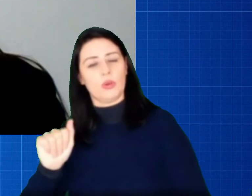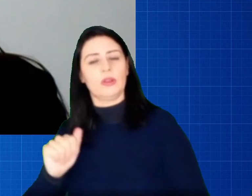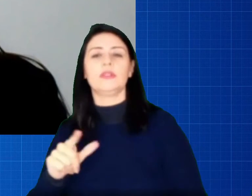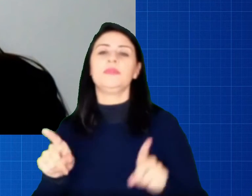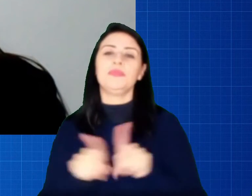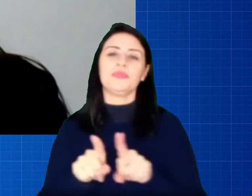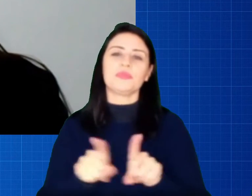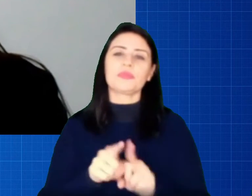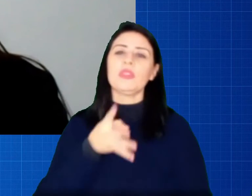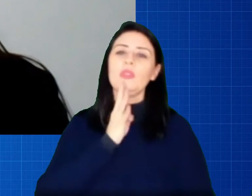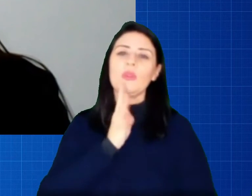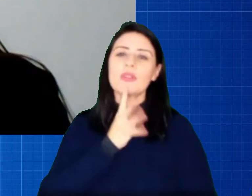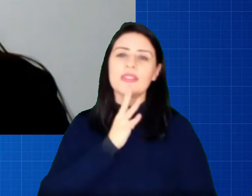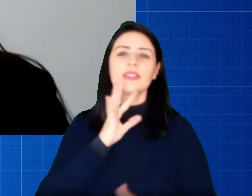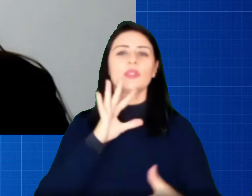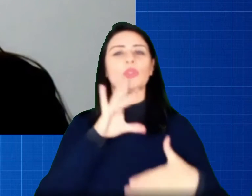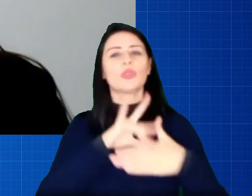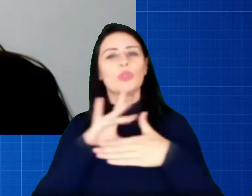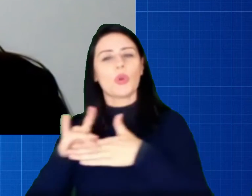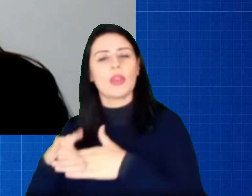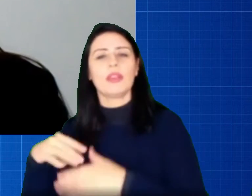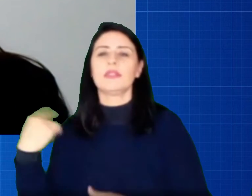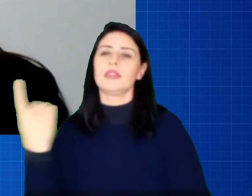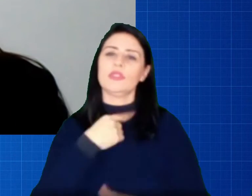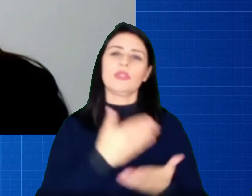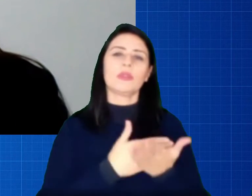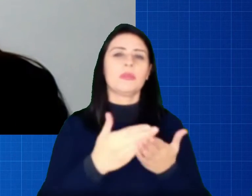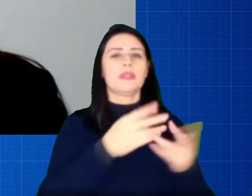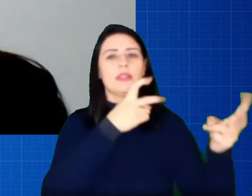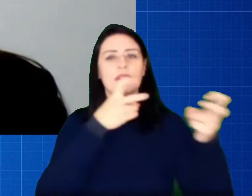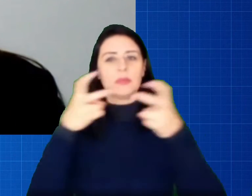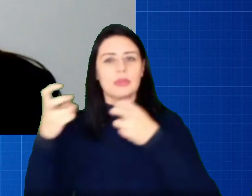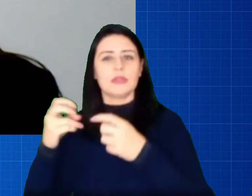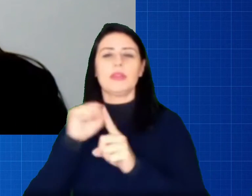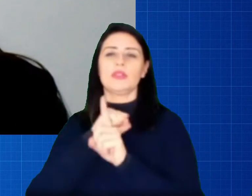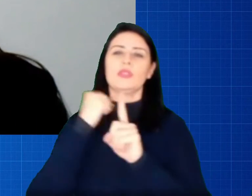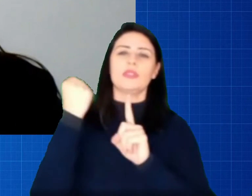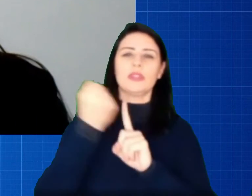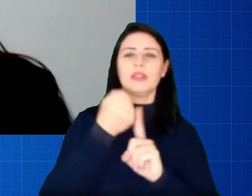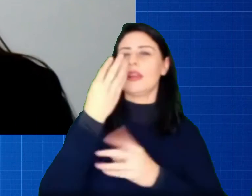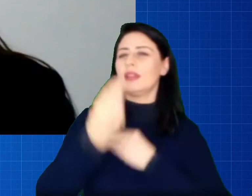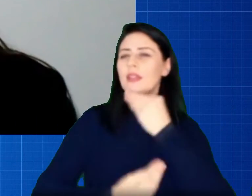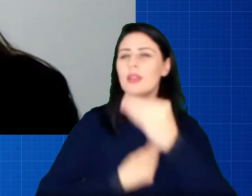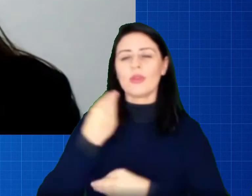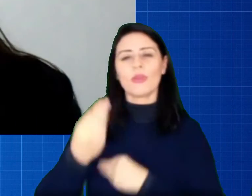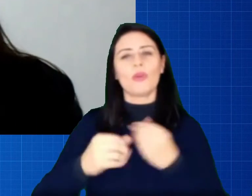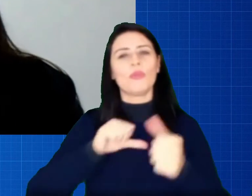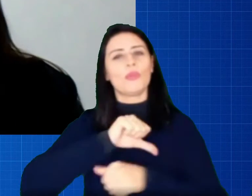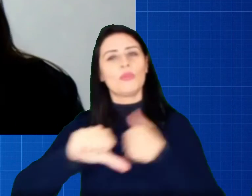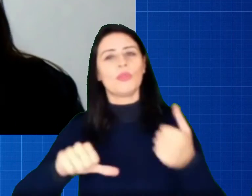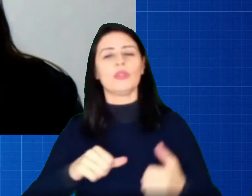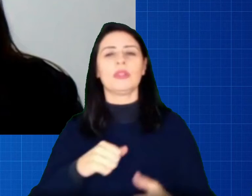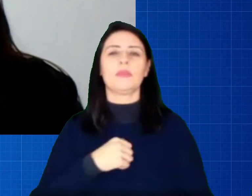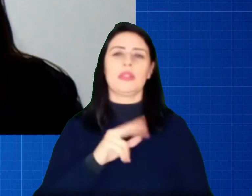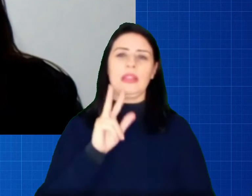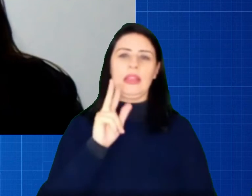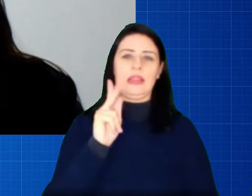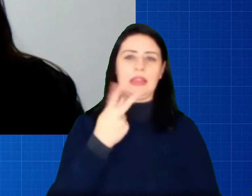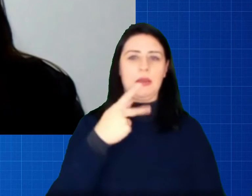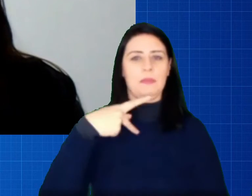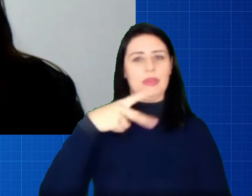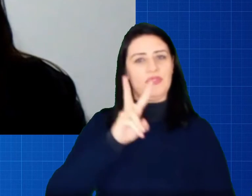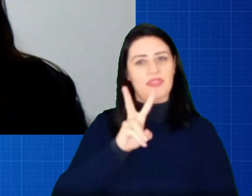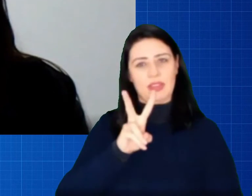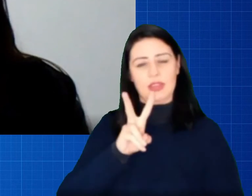né, no atendimento que vocês fazem ali no SOA, né. Inclusive conhecendo essas doenças, assim, a gente começa a perceber a mudança, né,